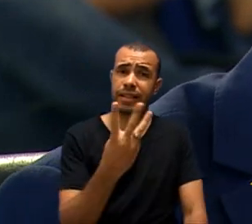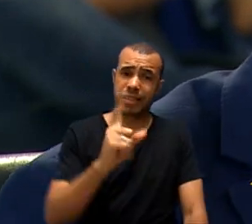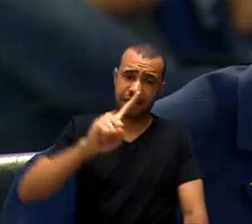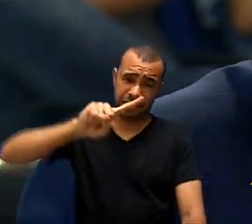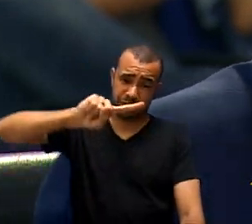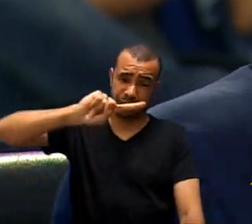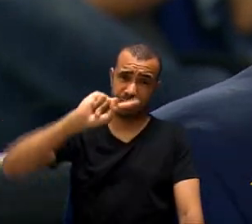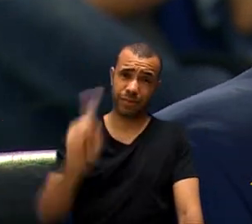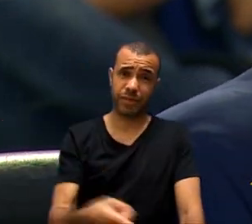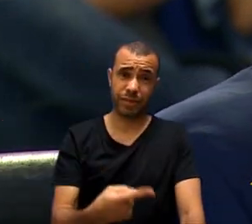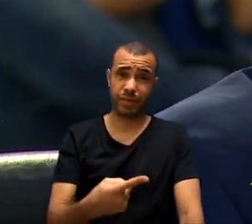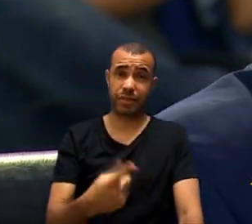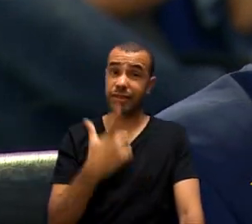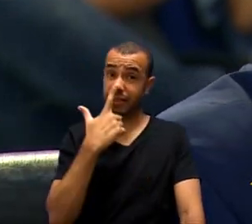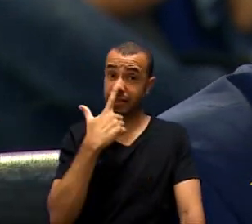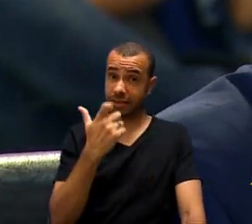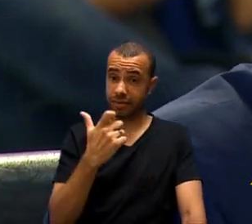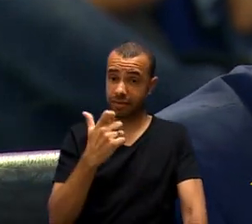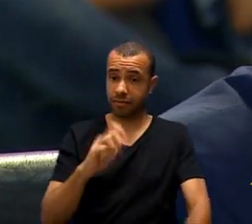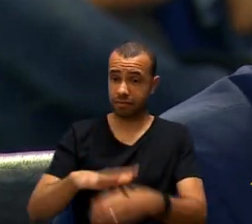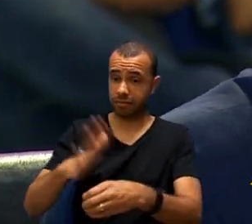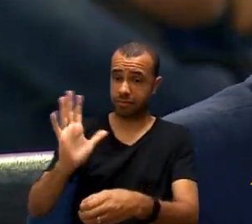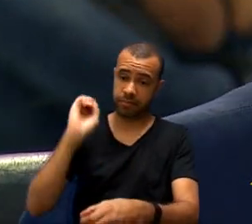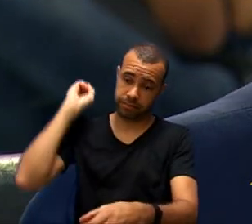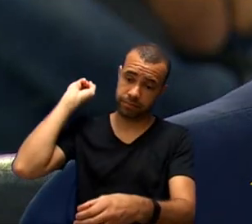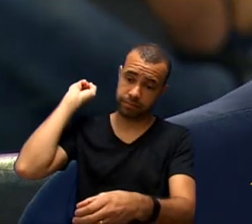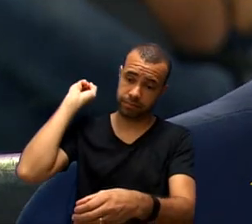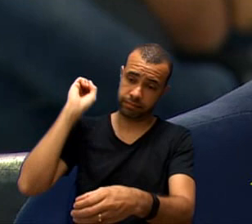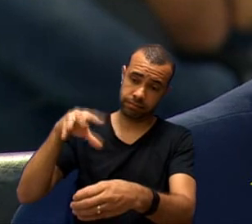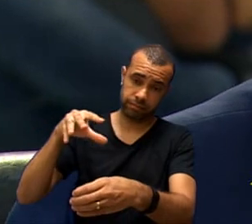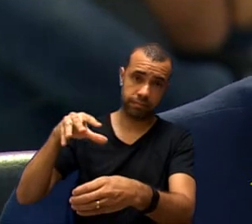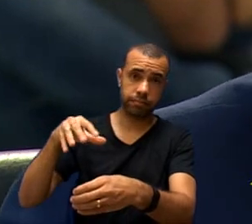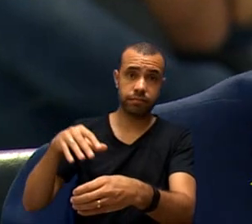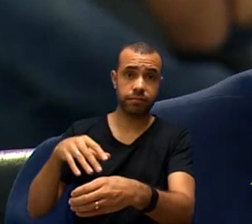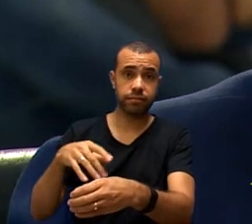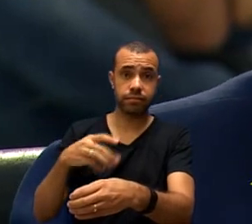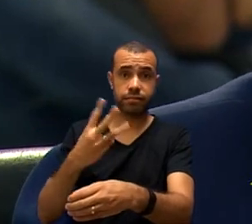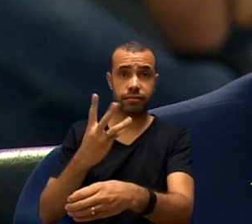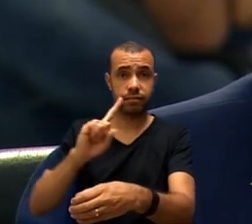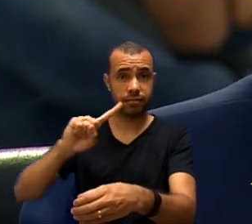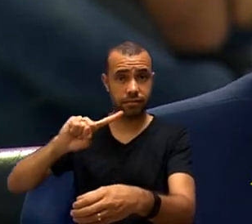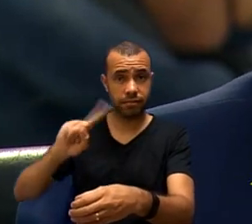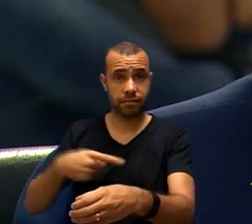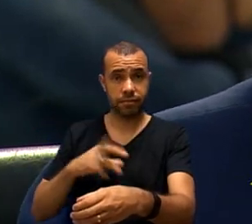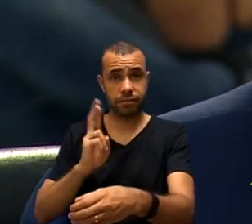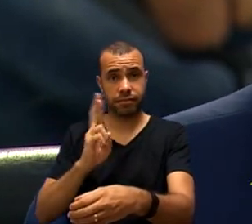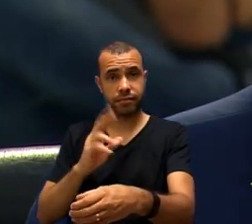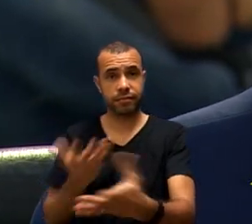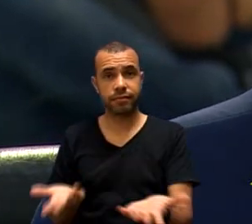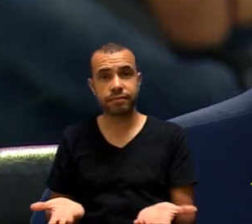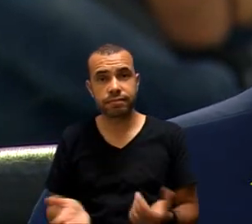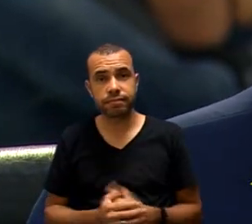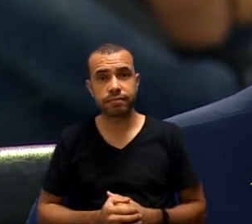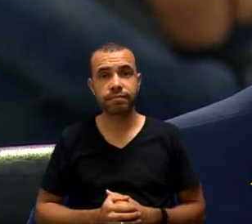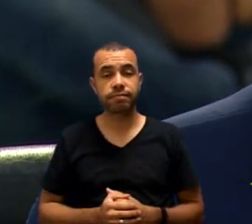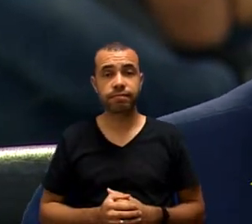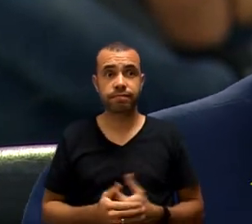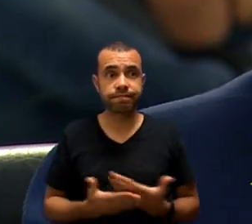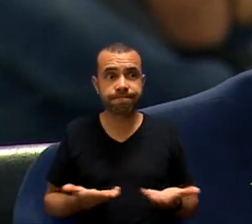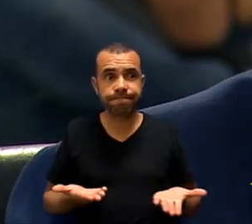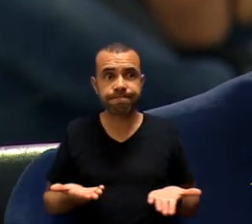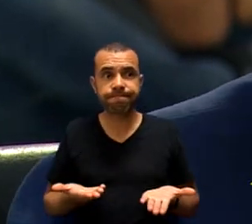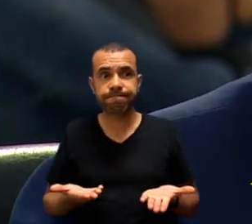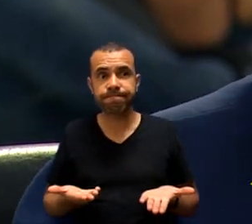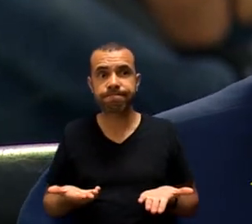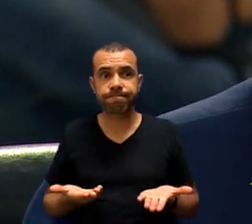reais no lixo. E, tá, infelizmente, isso colabora com, como